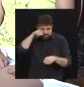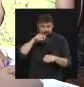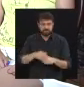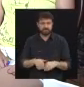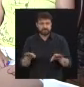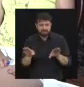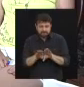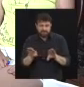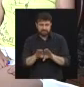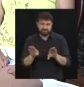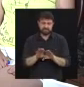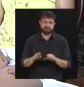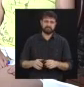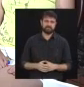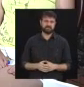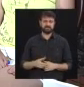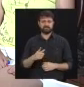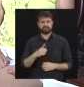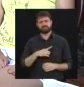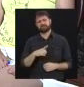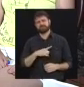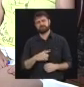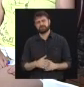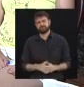que têm